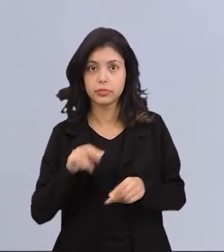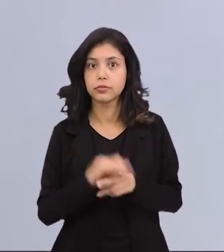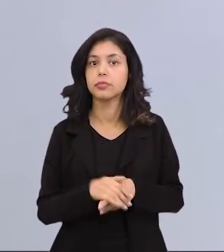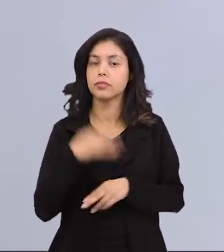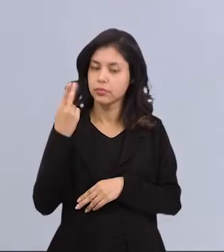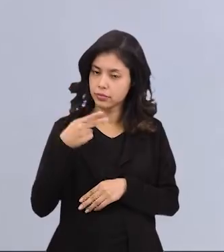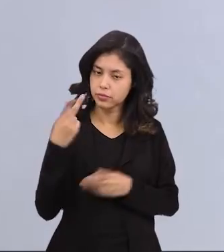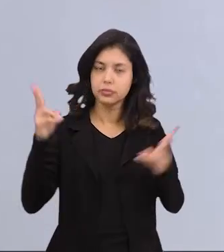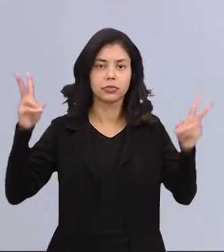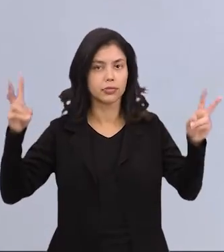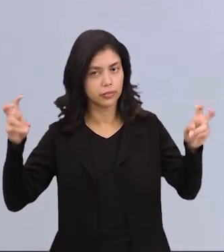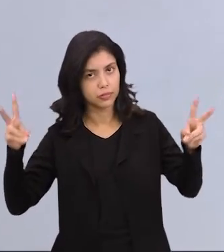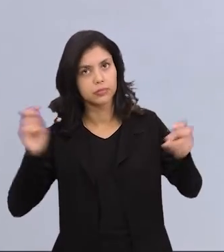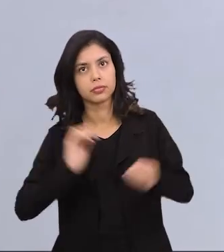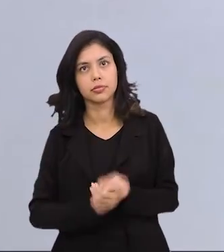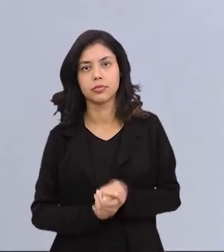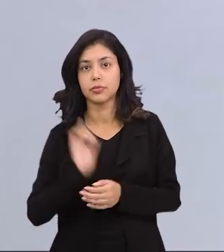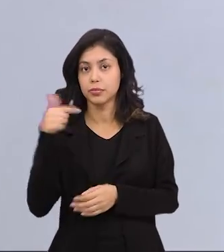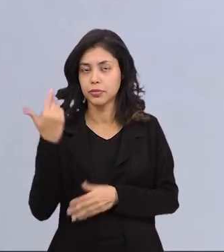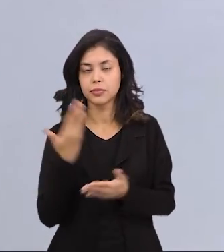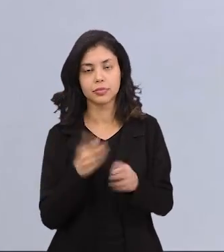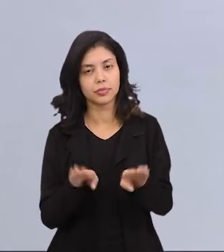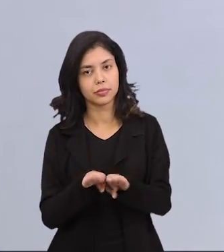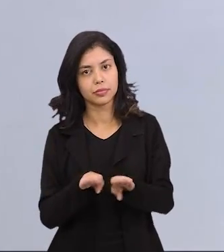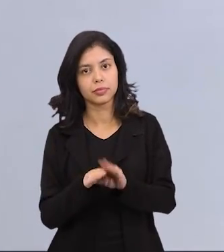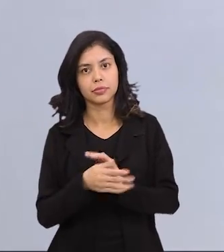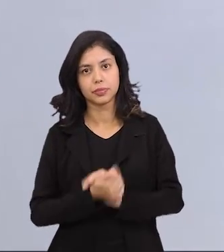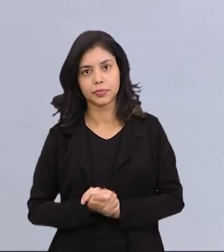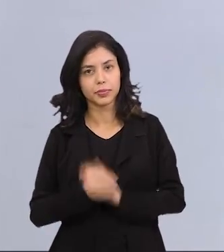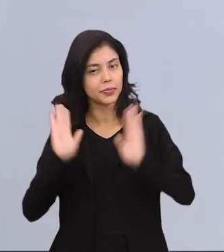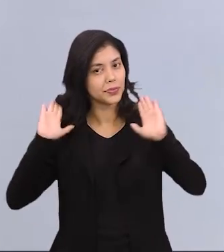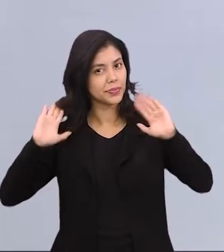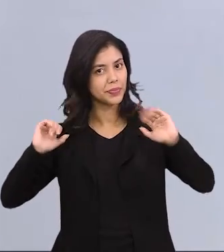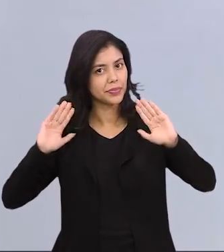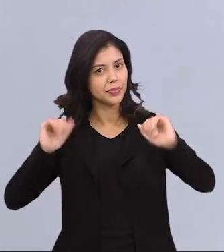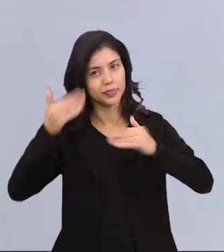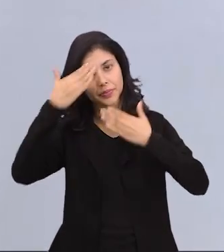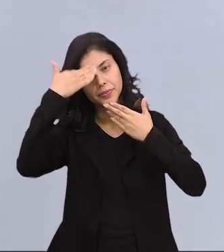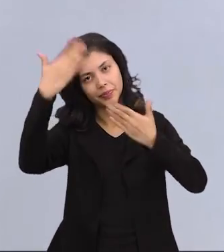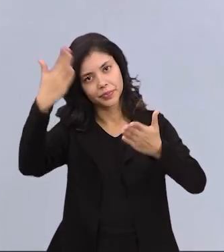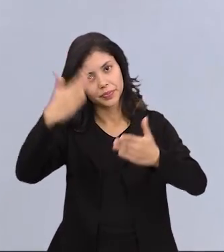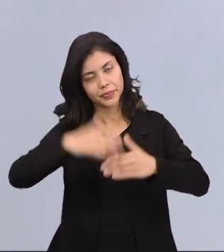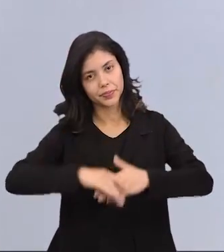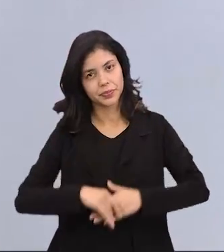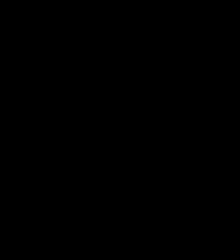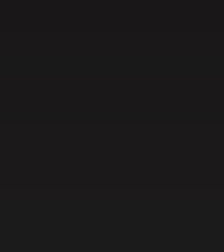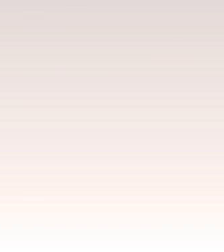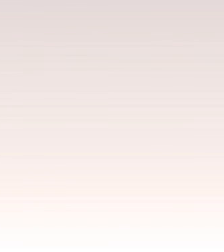respeito deste assunto e de outros também. Tchau, tchau. Obrigada.